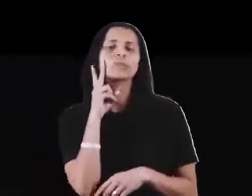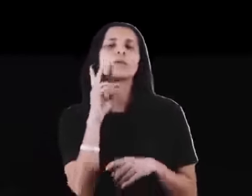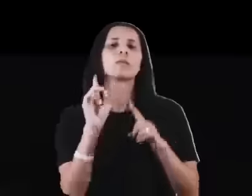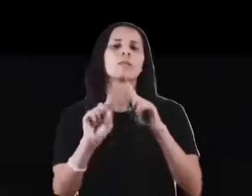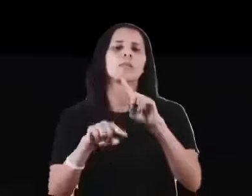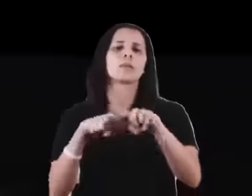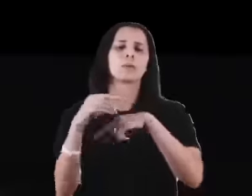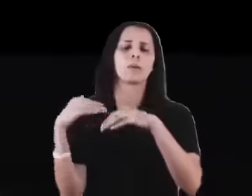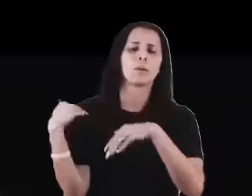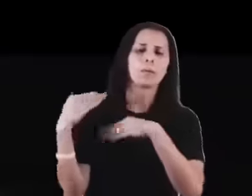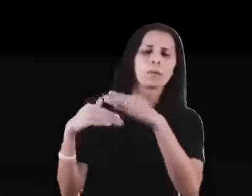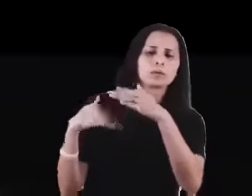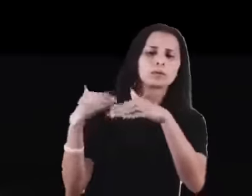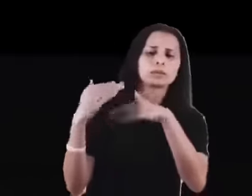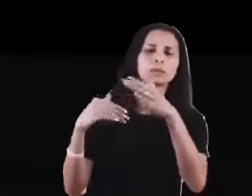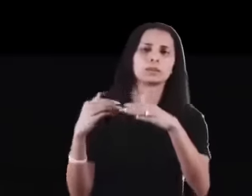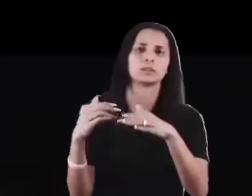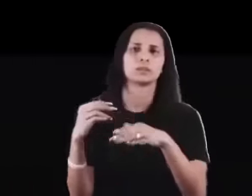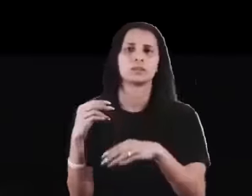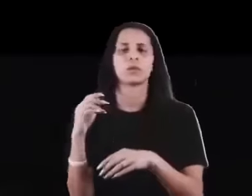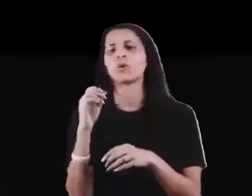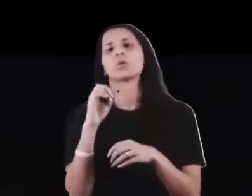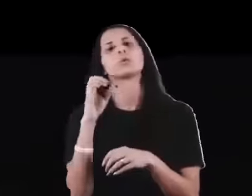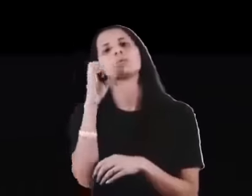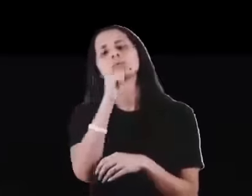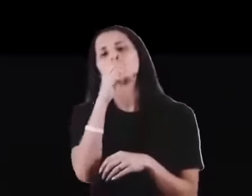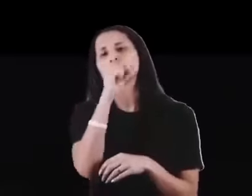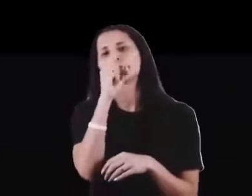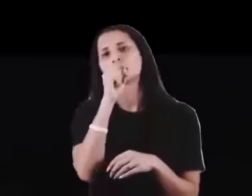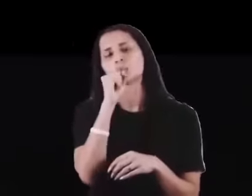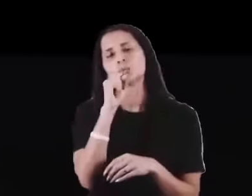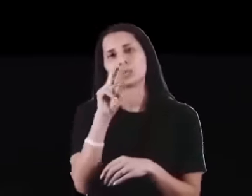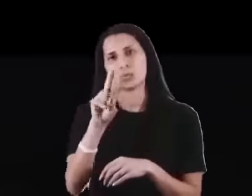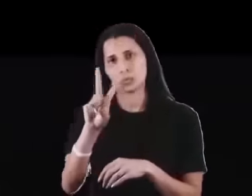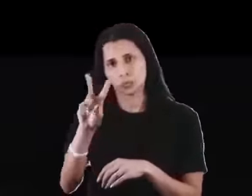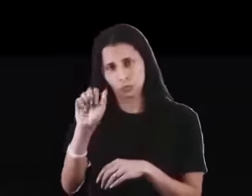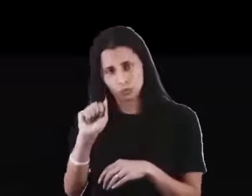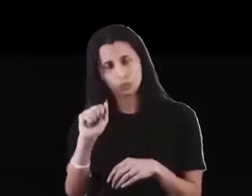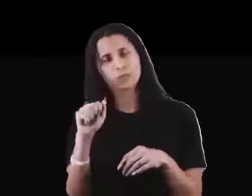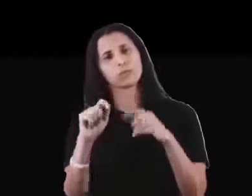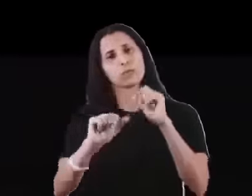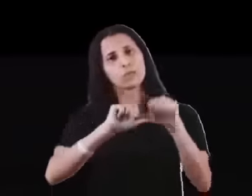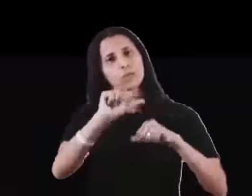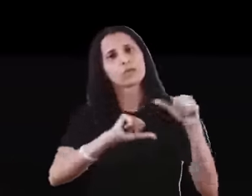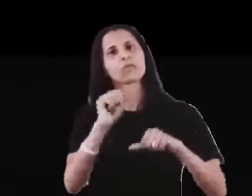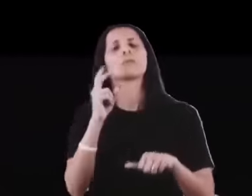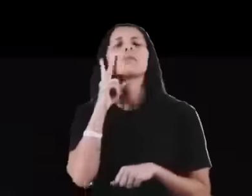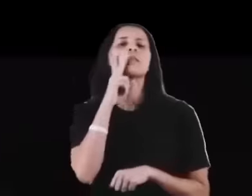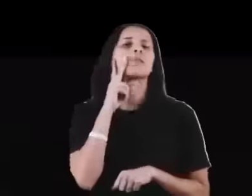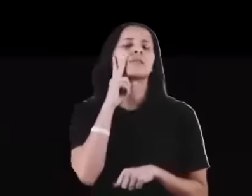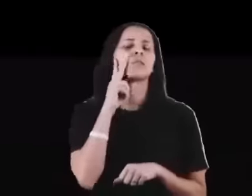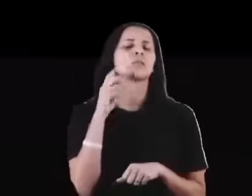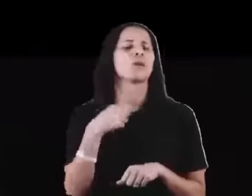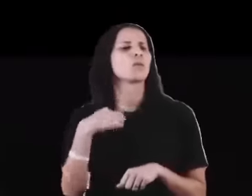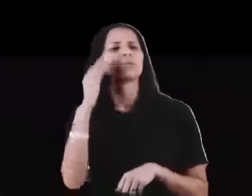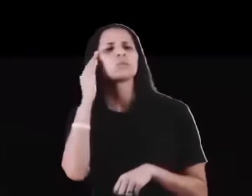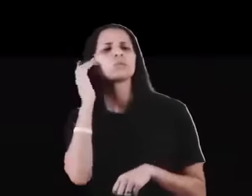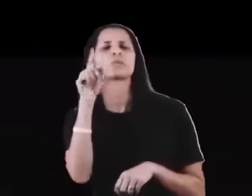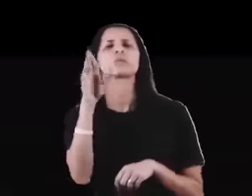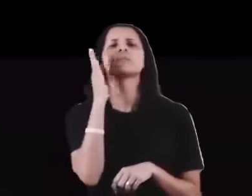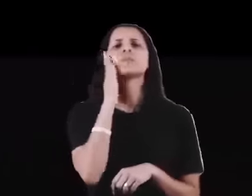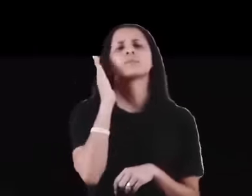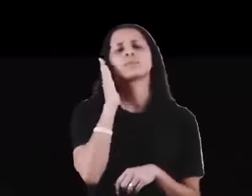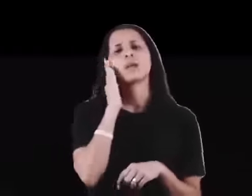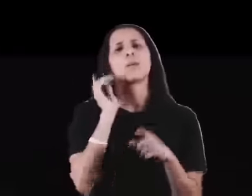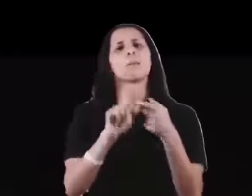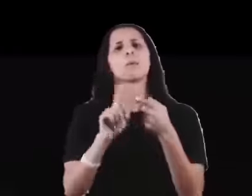de fermentação e um suco de uva se transformava em vídeo eu não sei se você está entendendo por quê tô falando